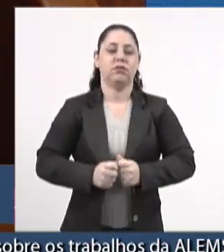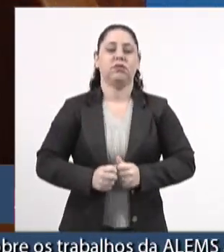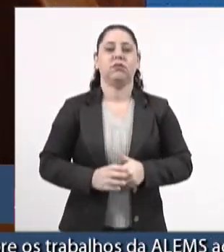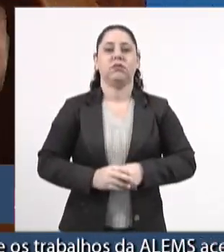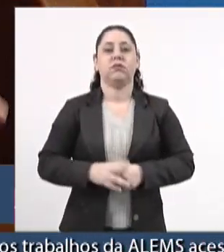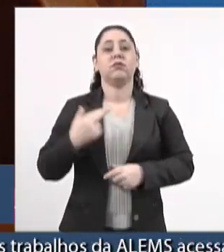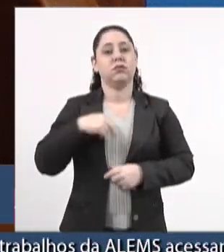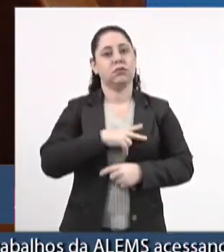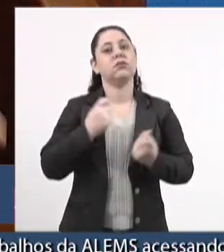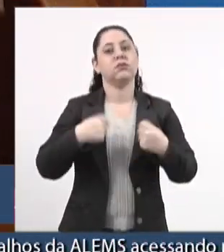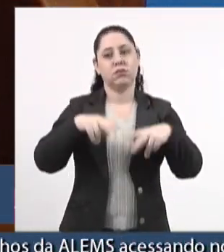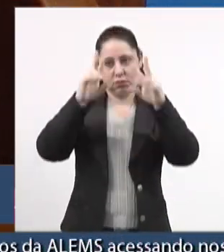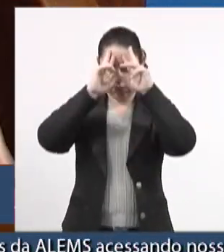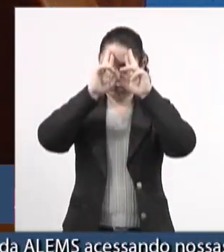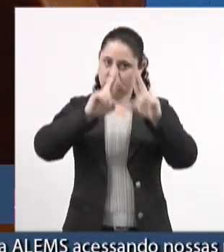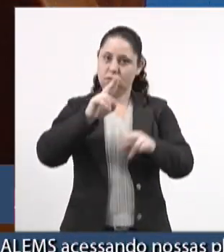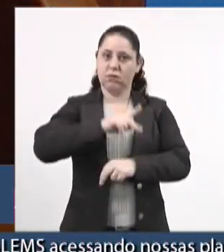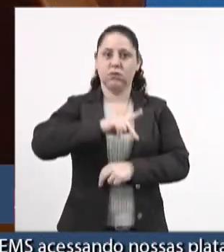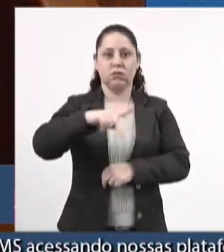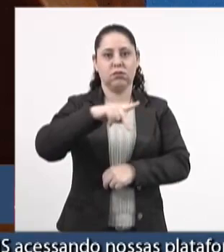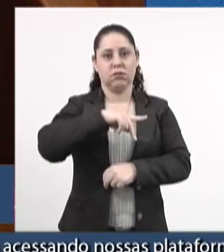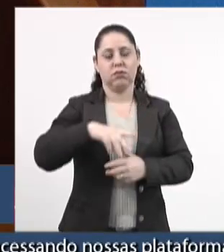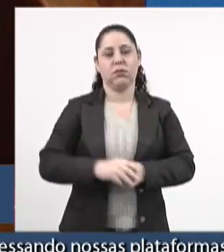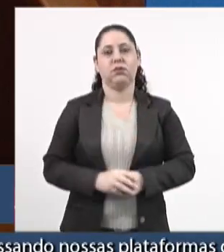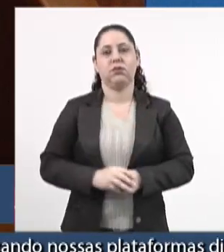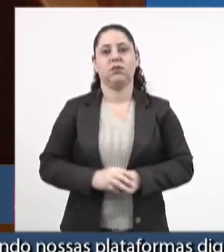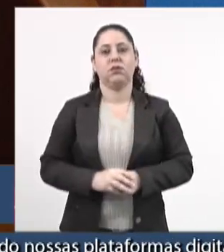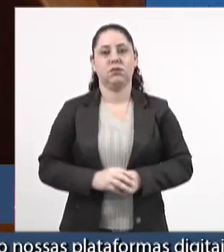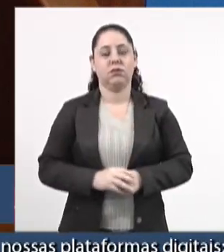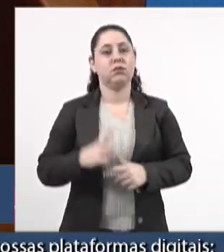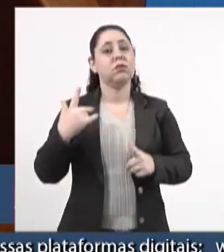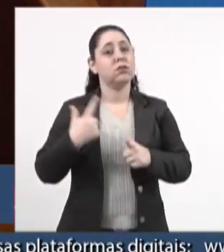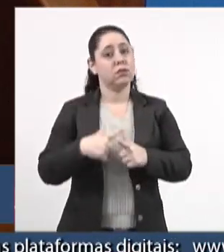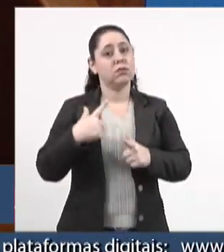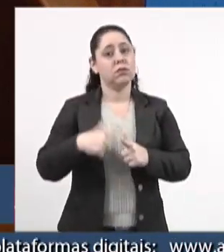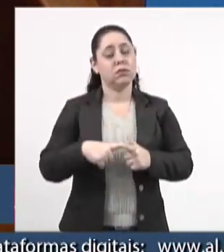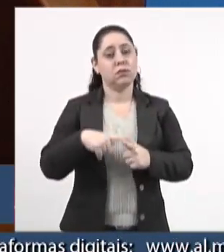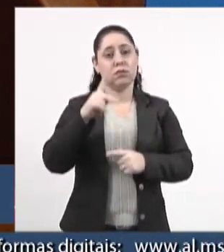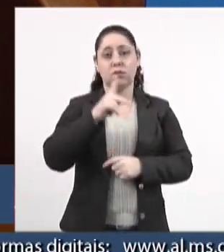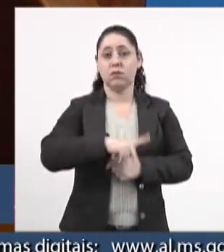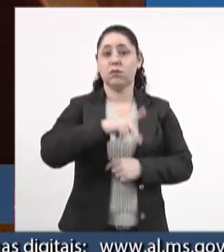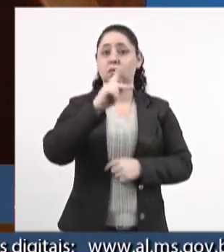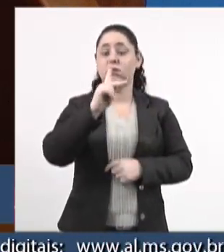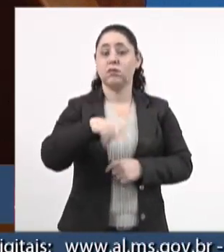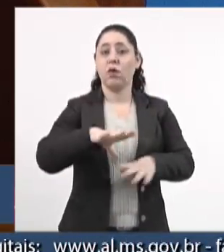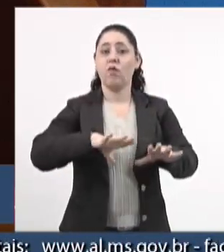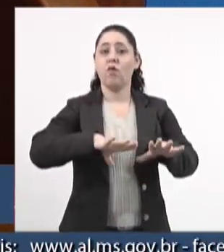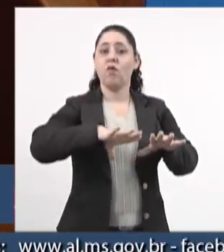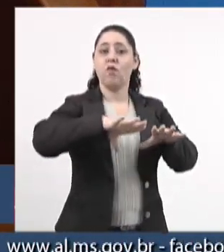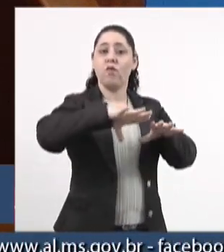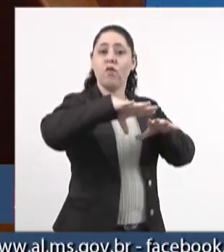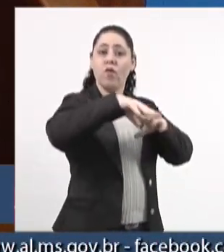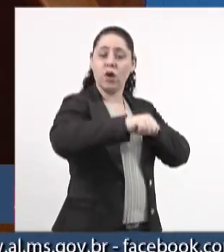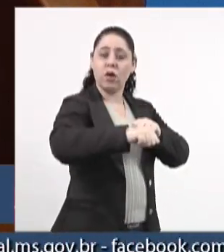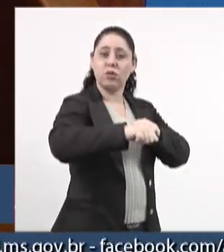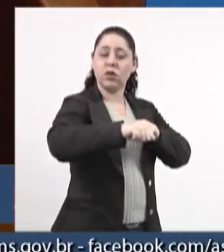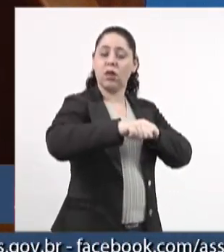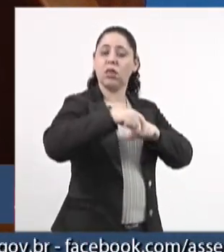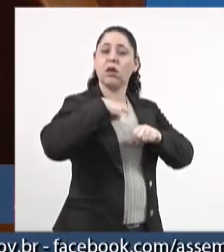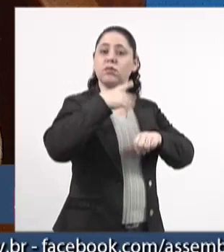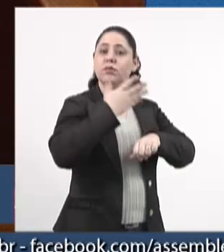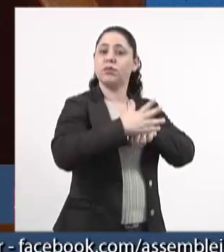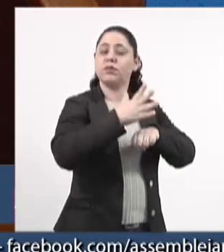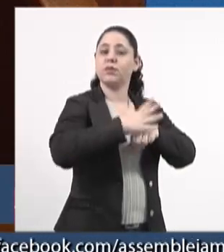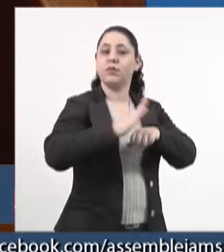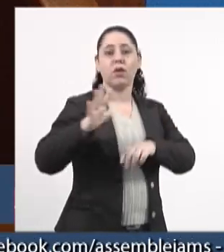nós temos que respeitar os professores, porque eles foram formados, são habilitados,